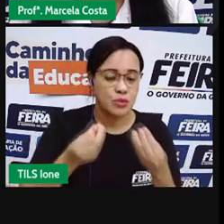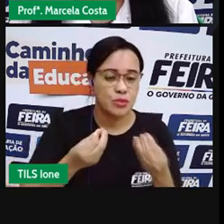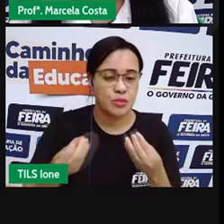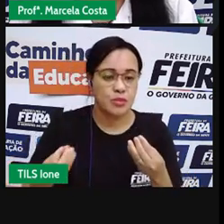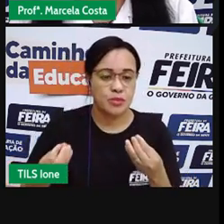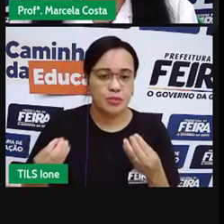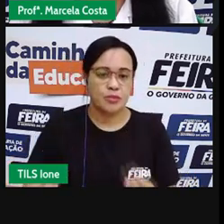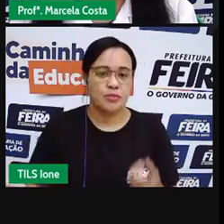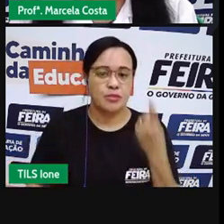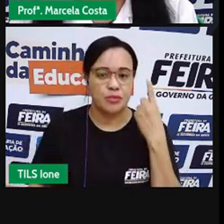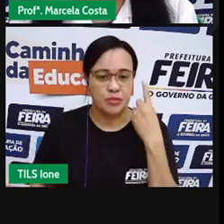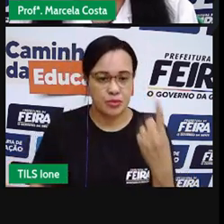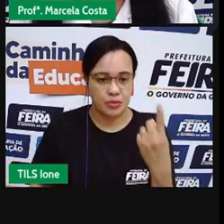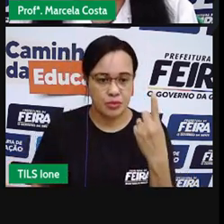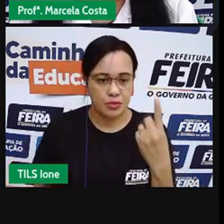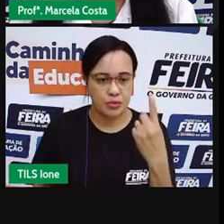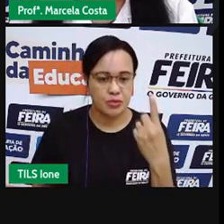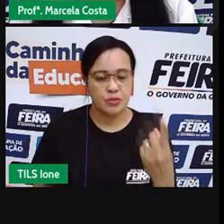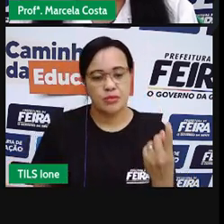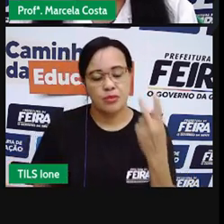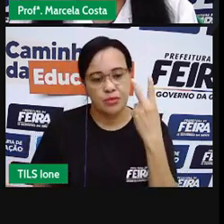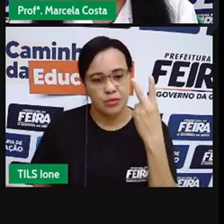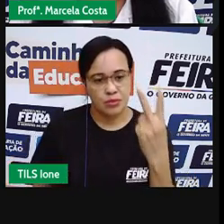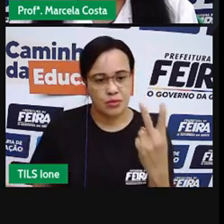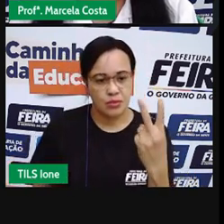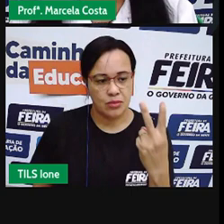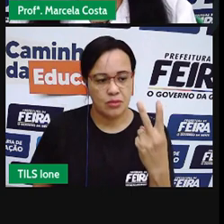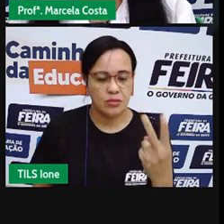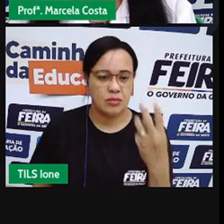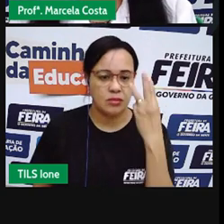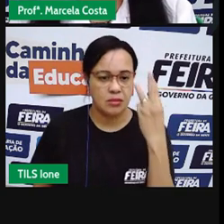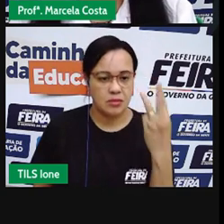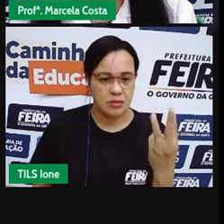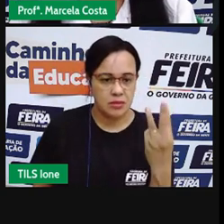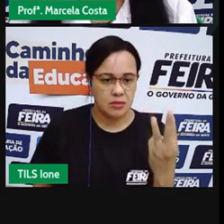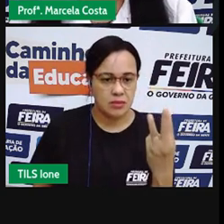Foram 4.